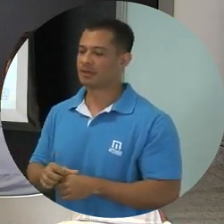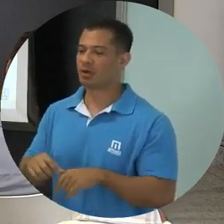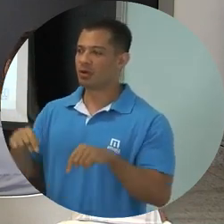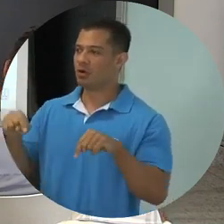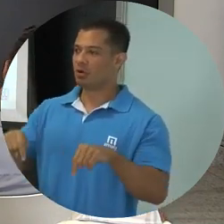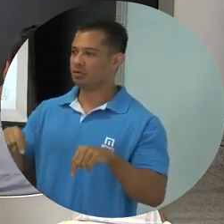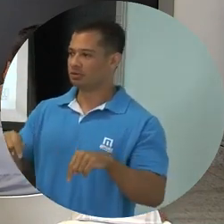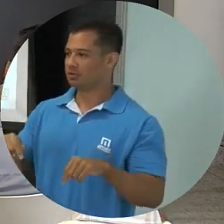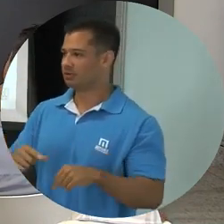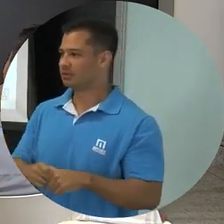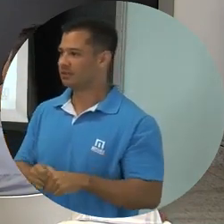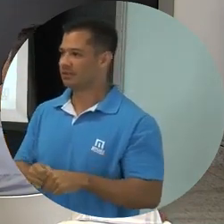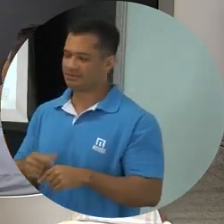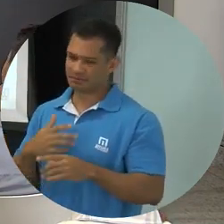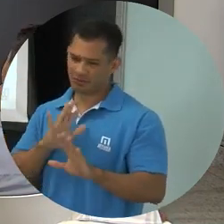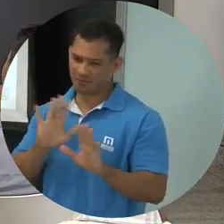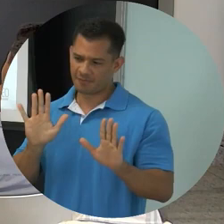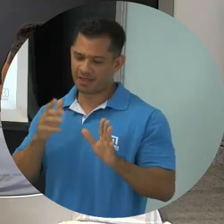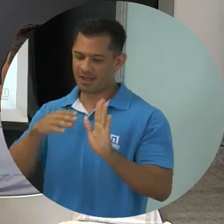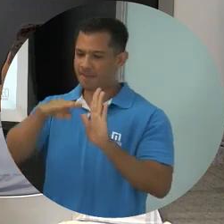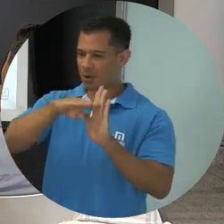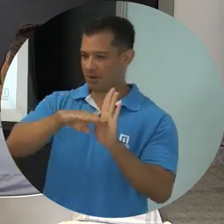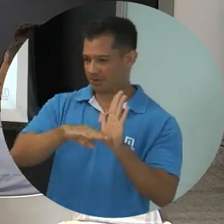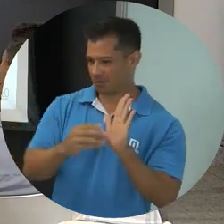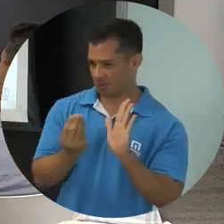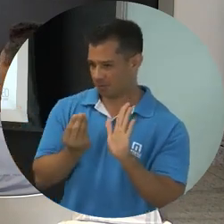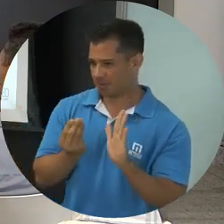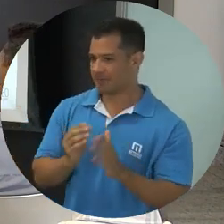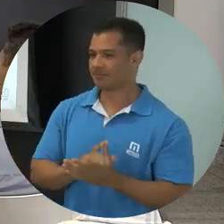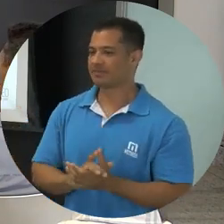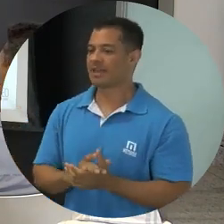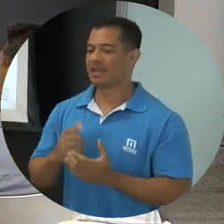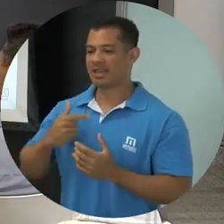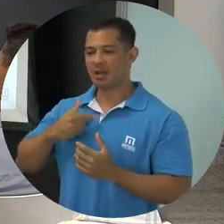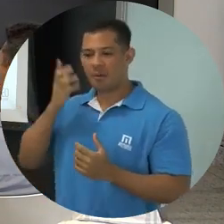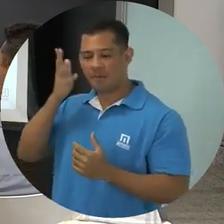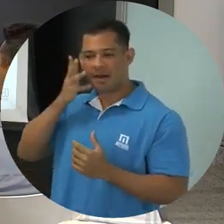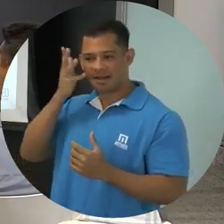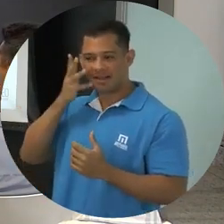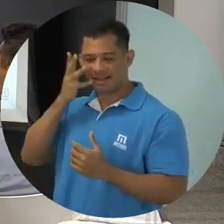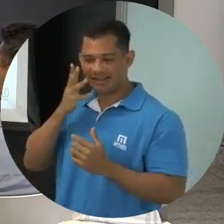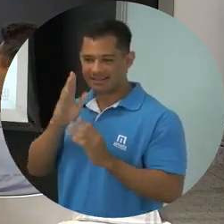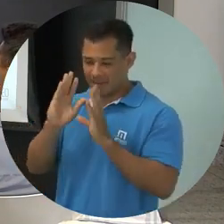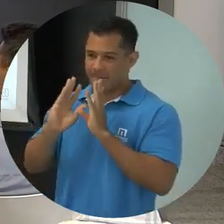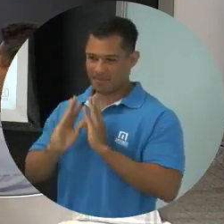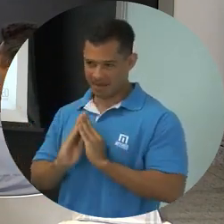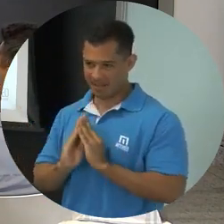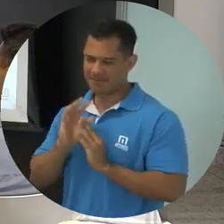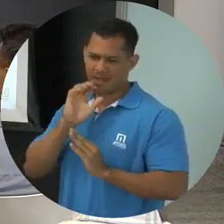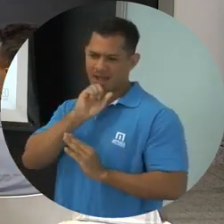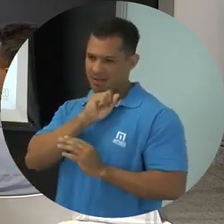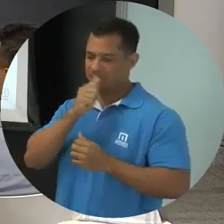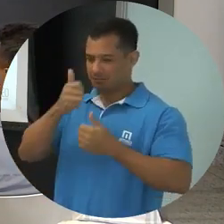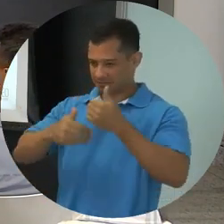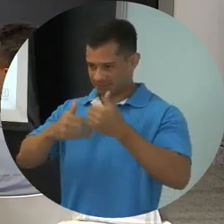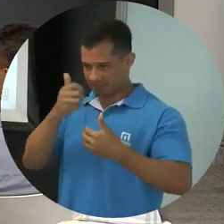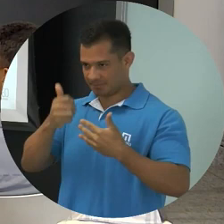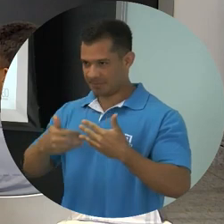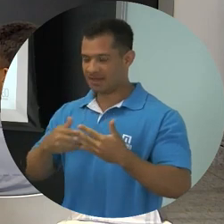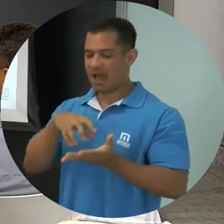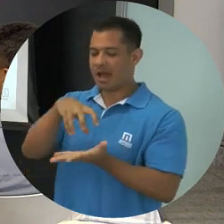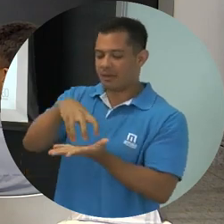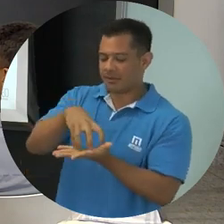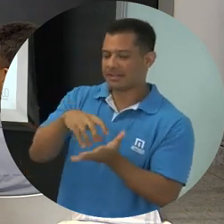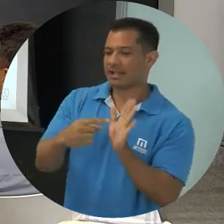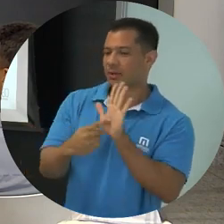só sobre a programação. A gente vai ter, depois da minha breve palestra, que eu vou apresentar rapidamente a